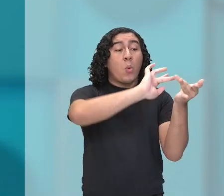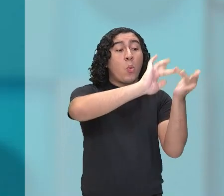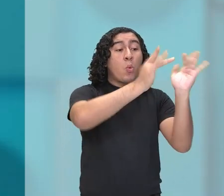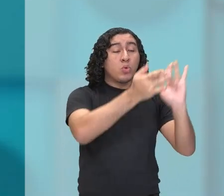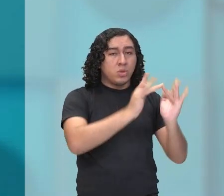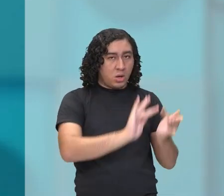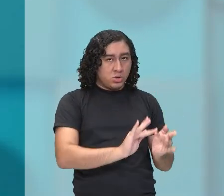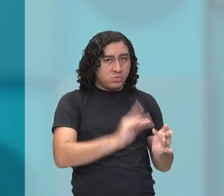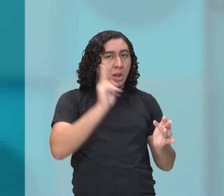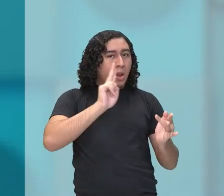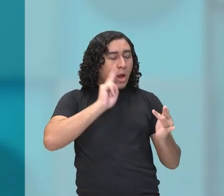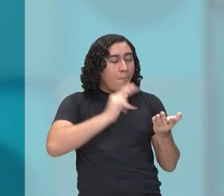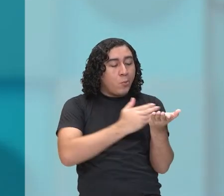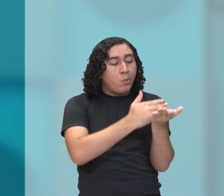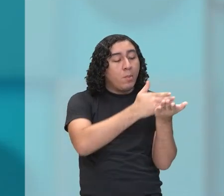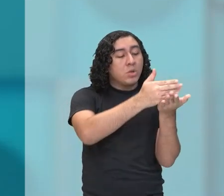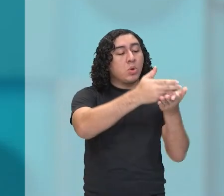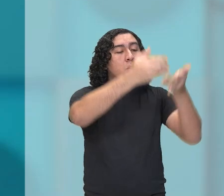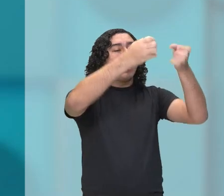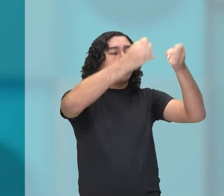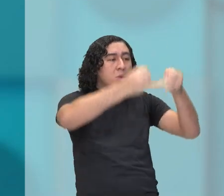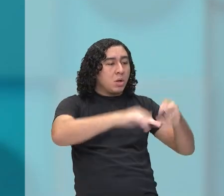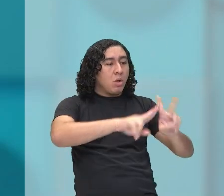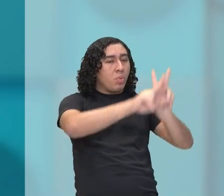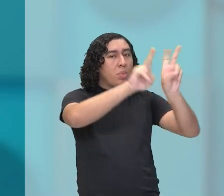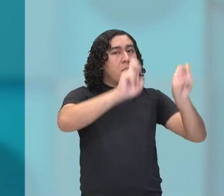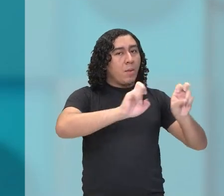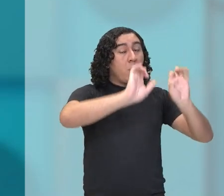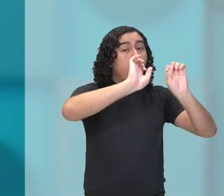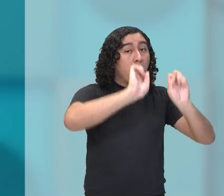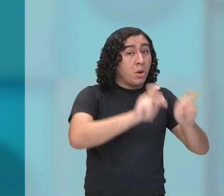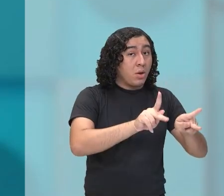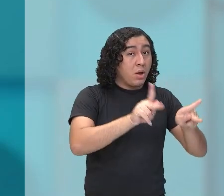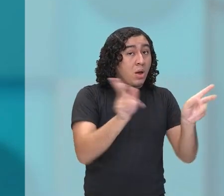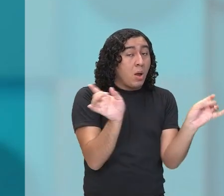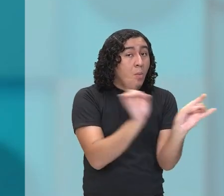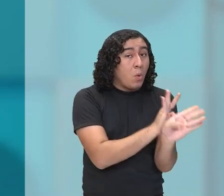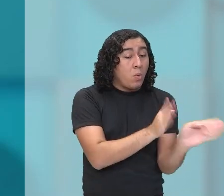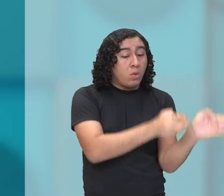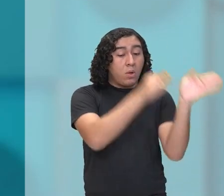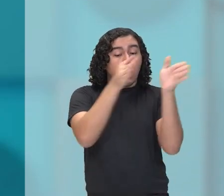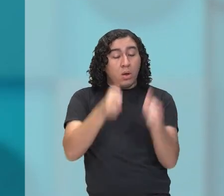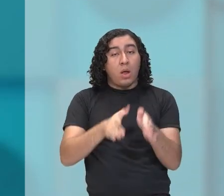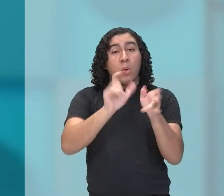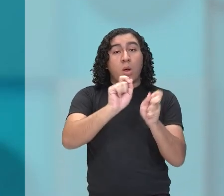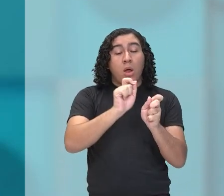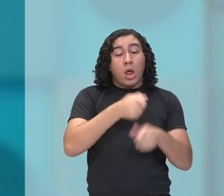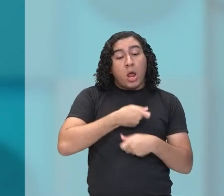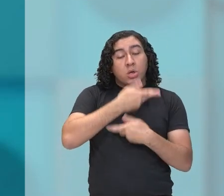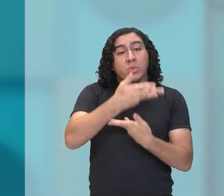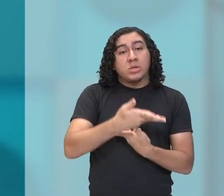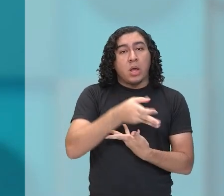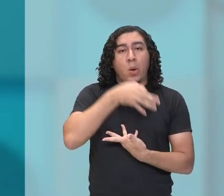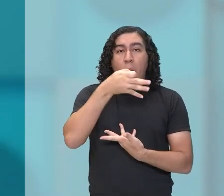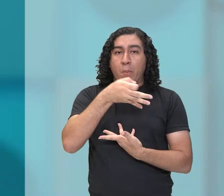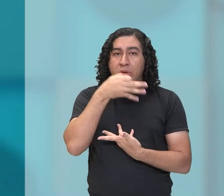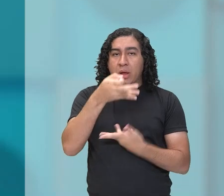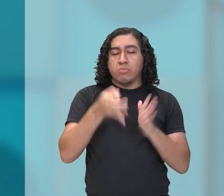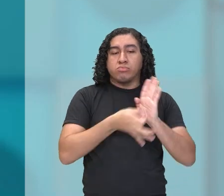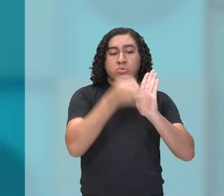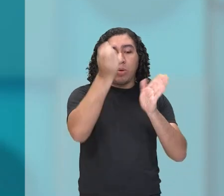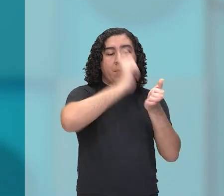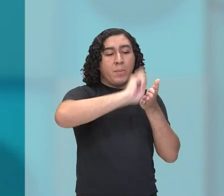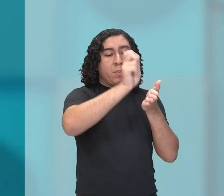Contextualização. Comecei a falar sobre o assunto. Depois fiz o quê? Expus uma opinião,